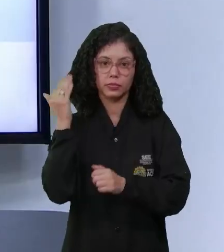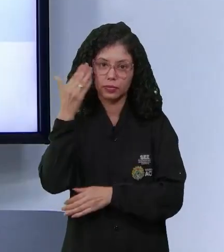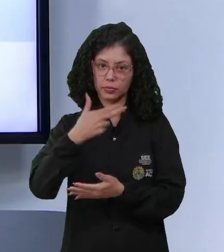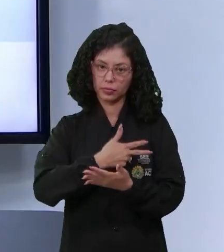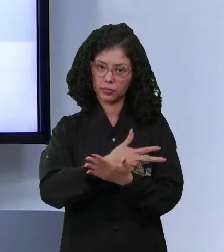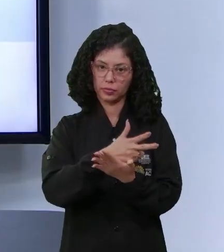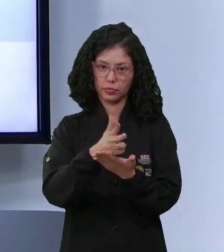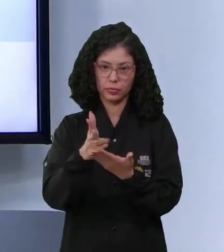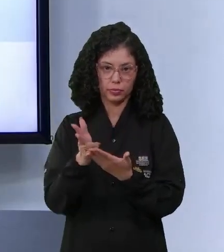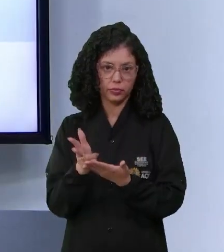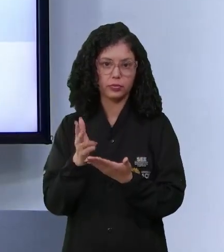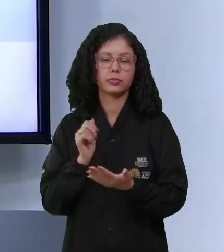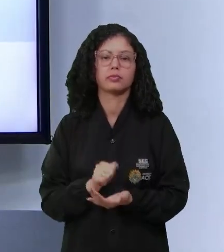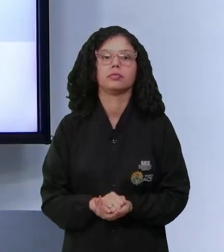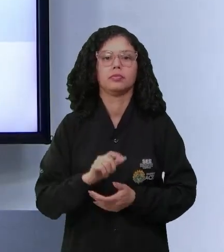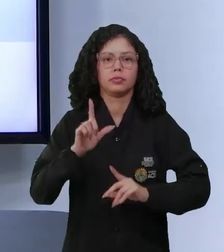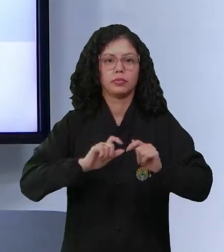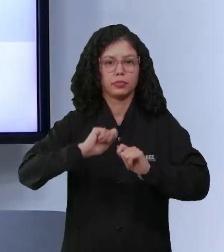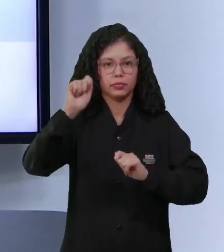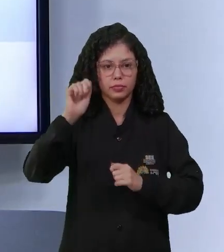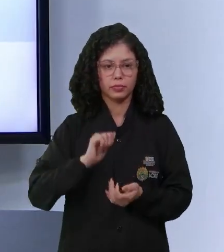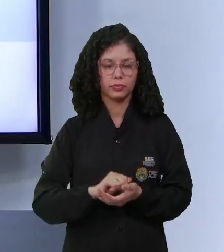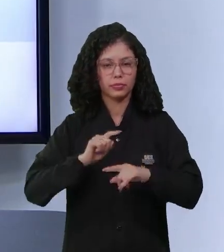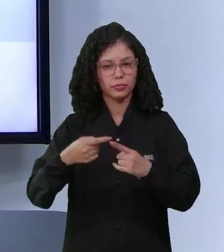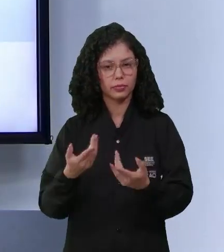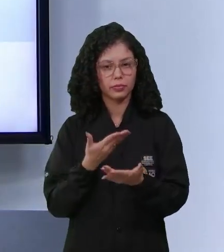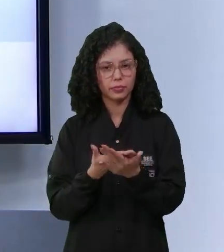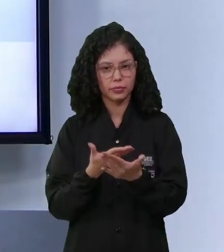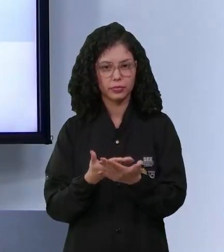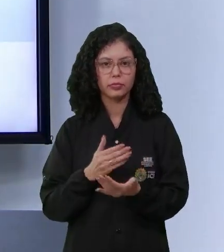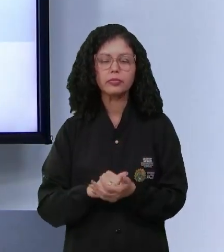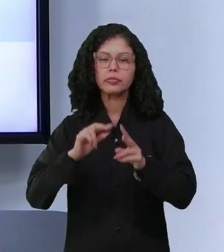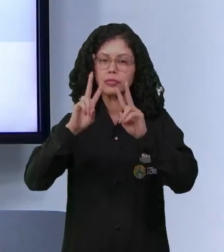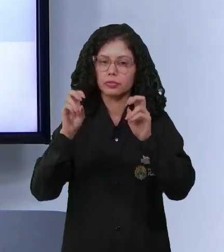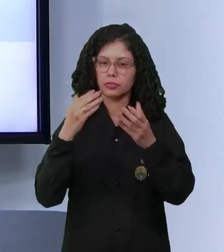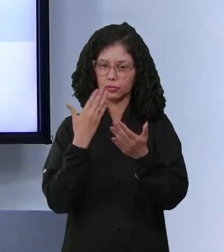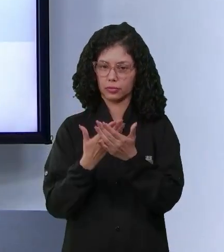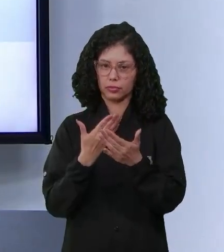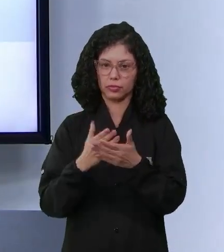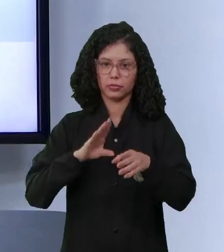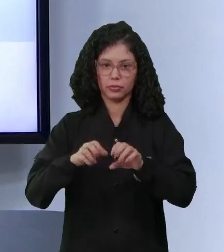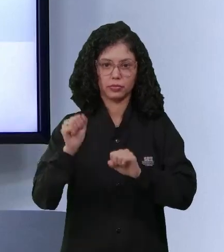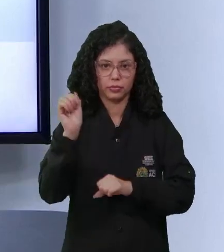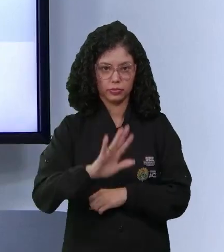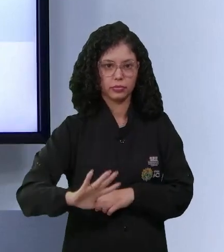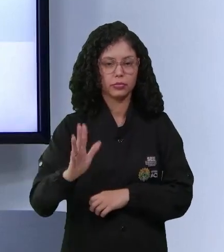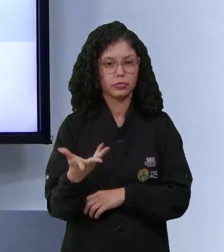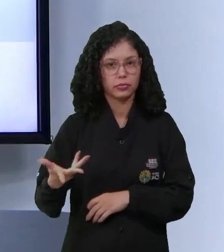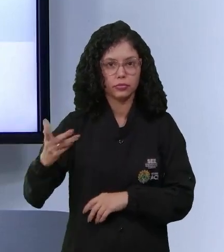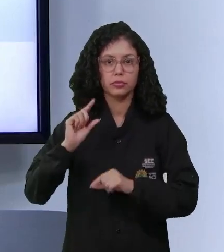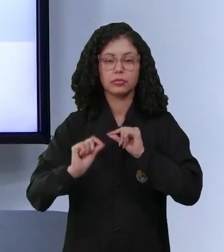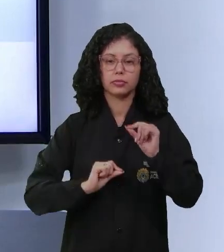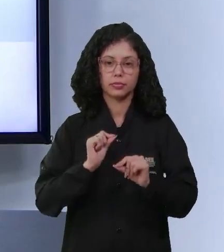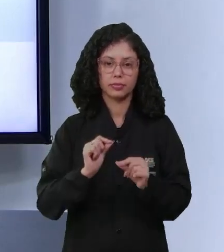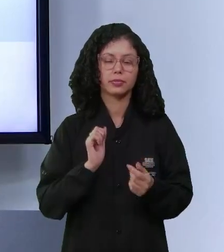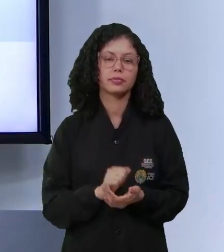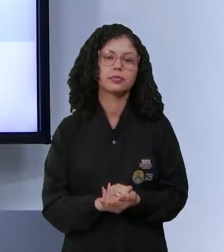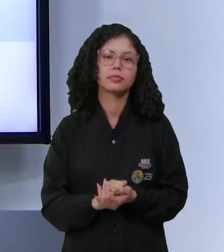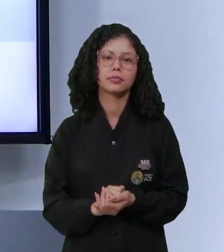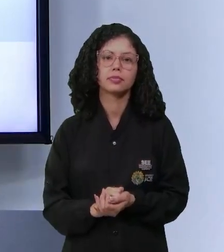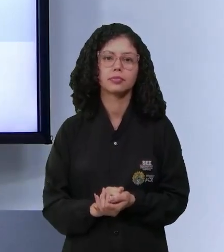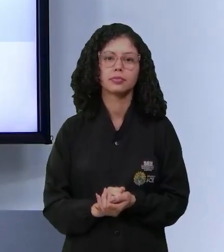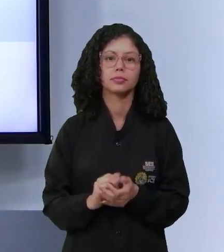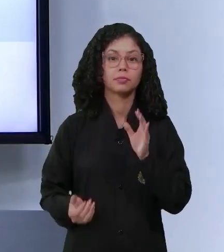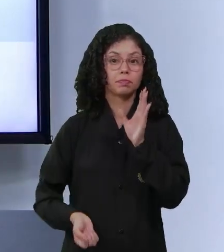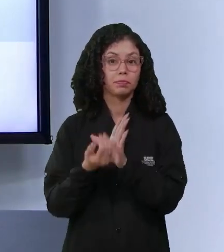Centro Educacional de Mídias do Acre, para mais uma aula. O tema da nossa formação geral básica de hoje é a